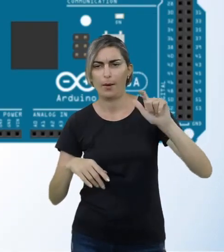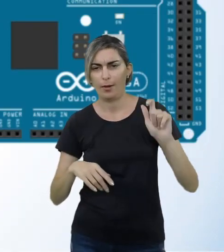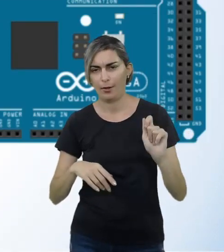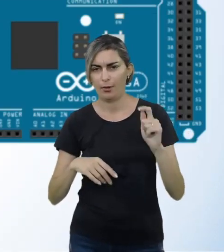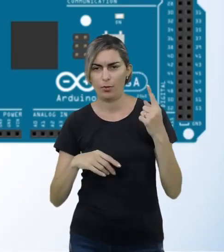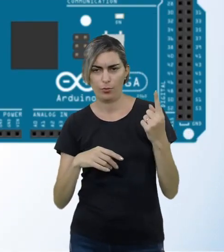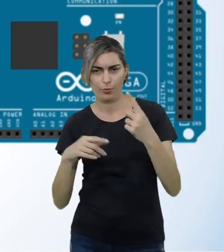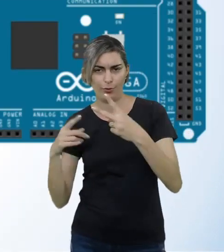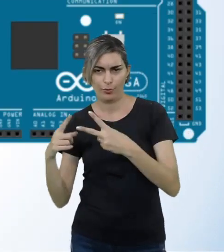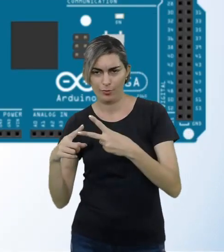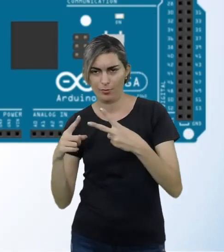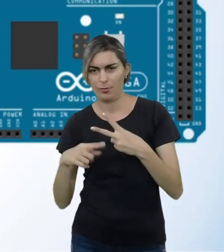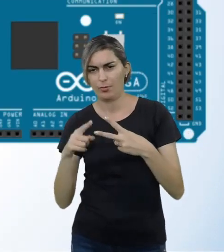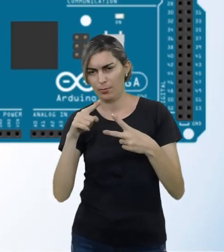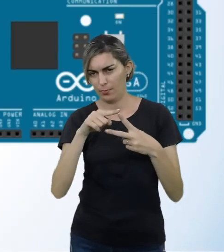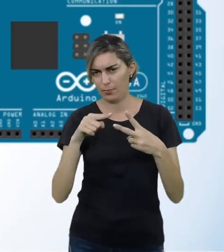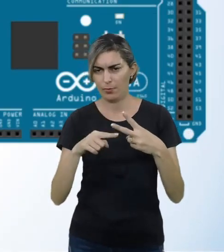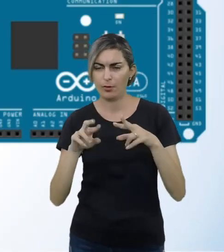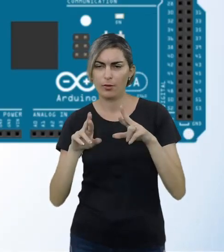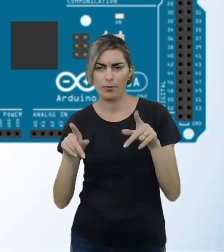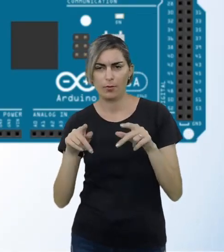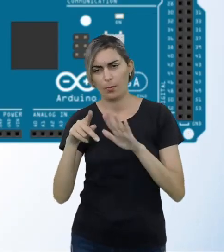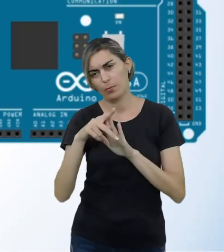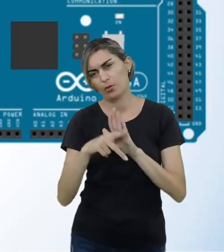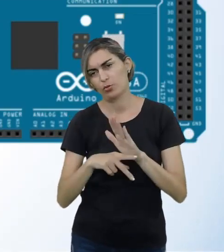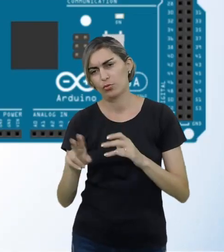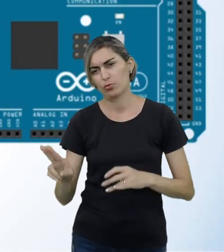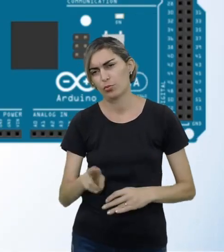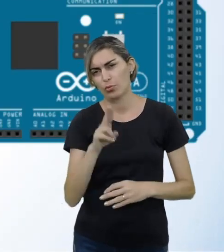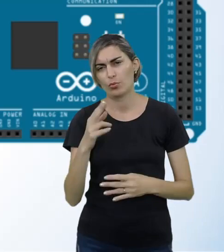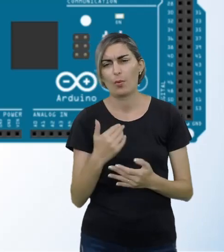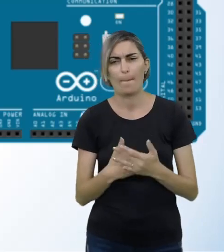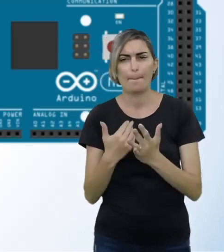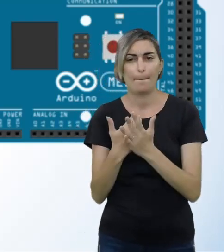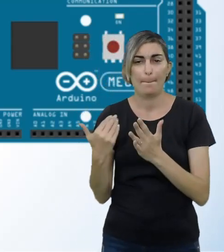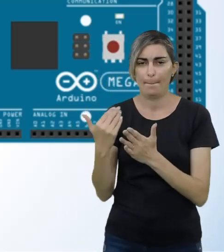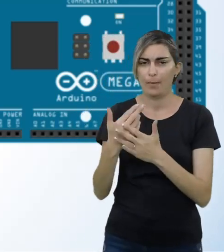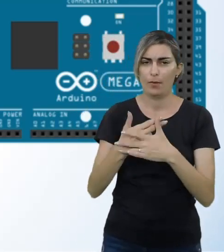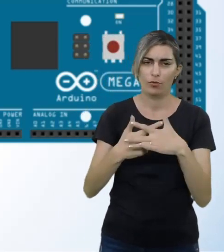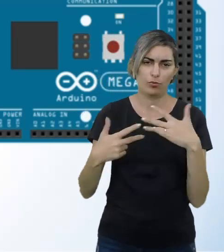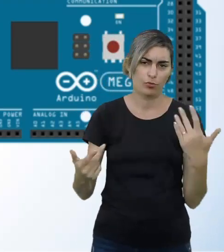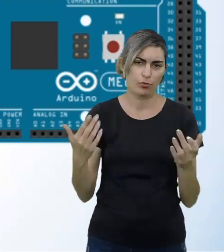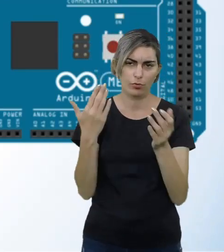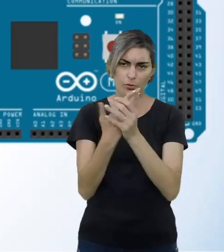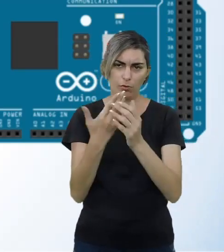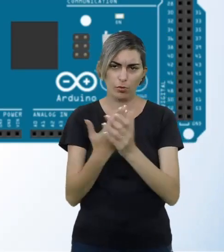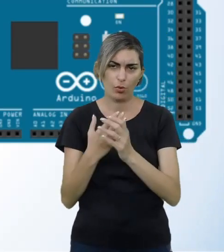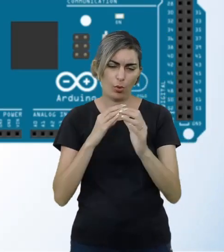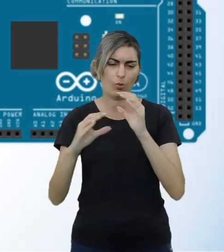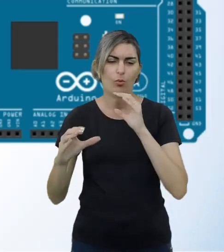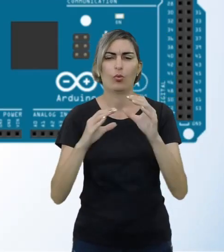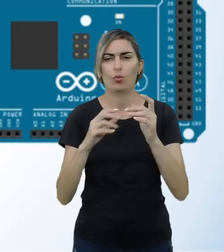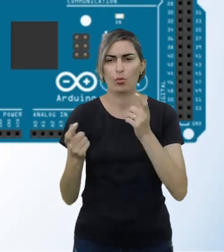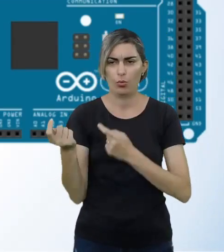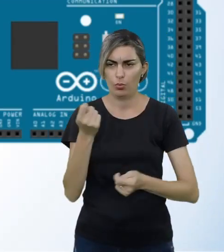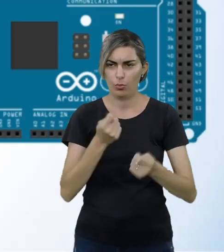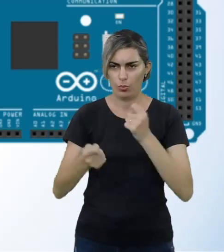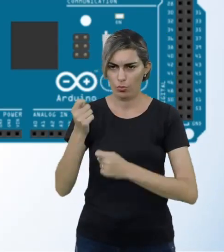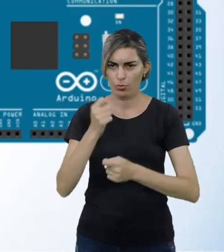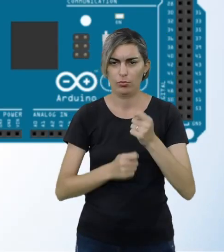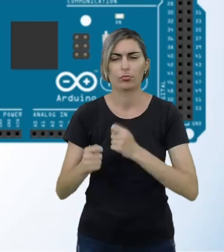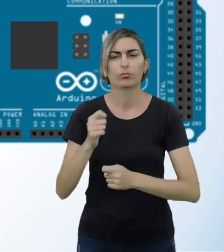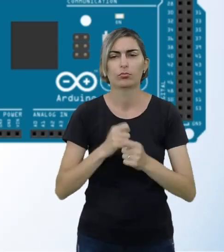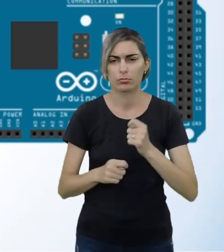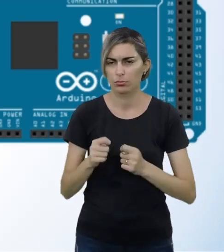Uno. Então geralmente quando a gente tem um projeto que envolve o uso de mais componentes, que vai usar mais portas para comunicação, para controle desses